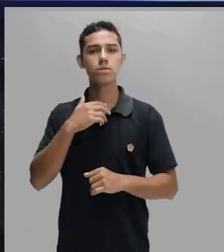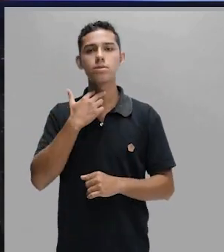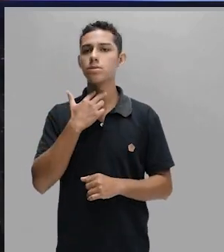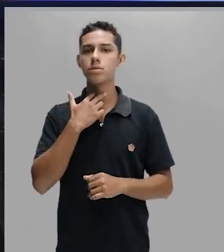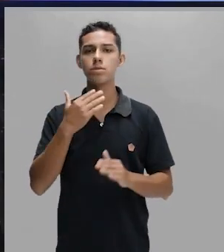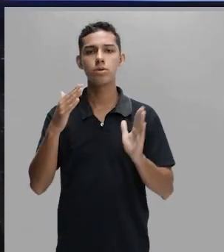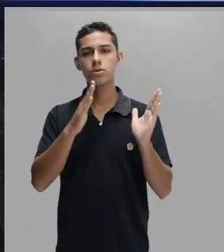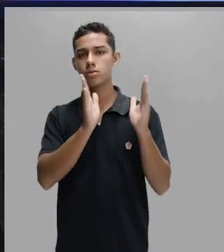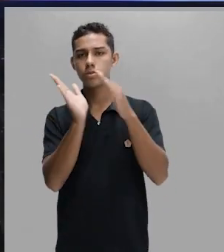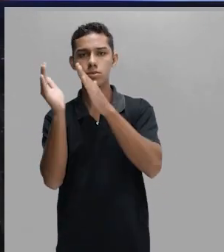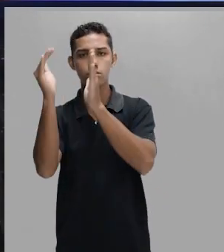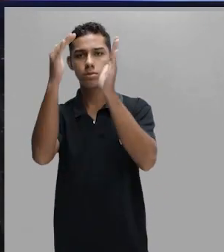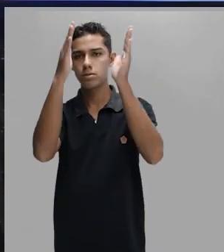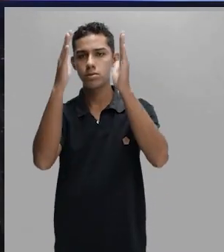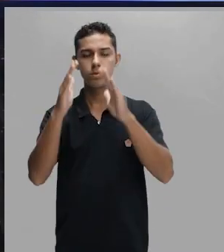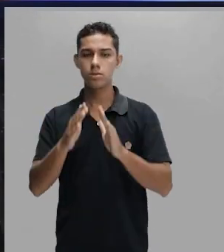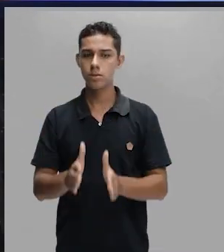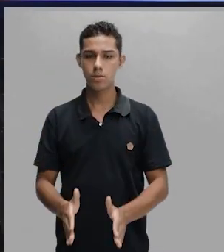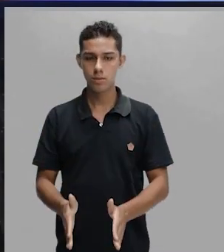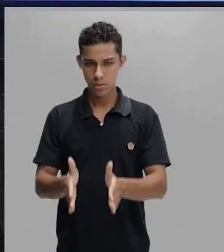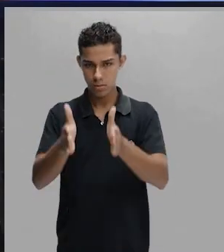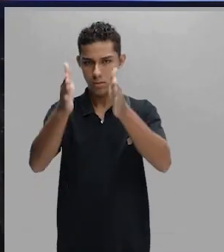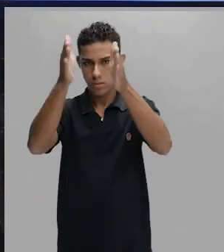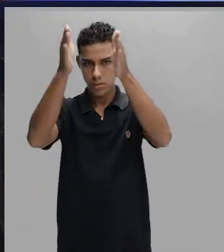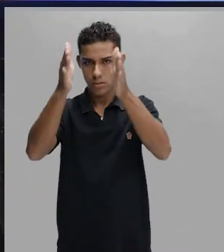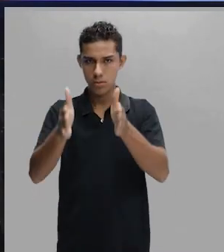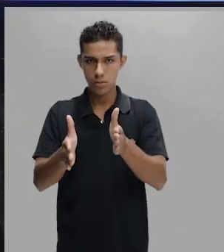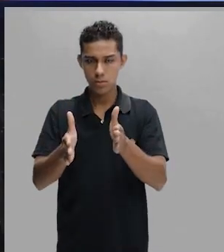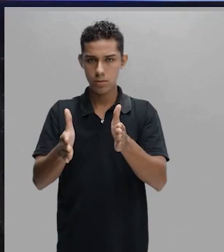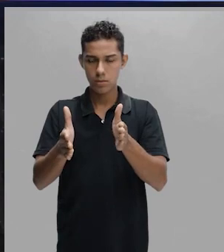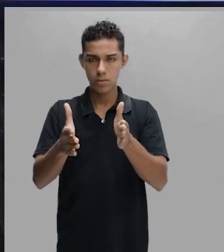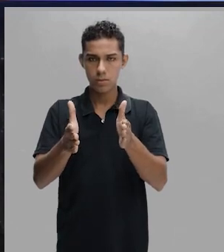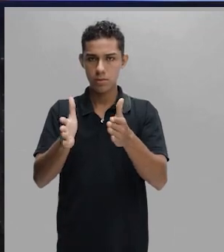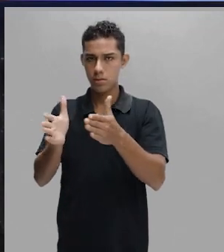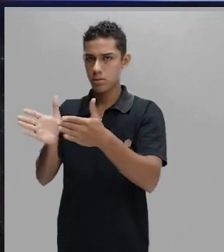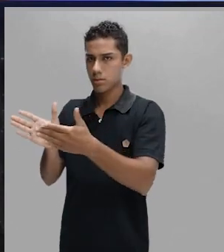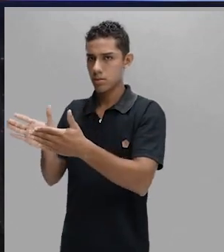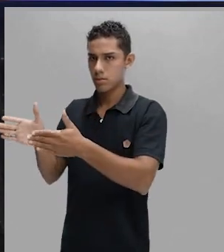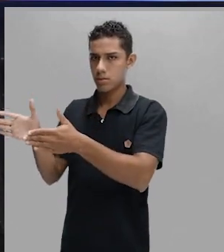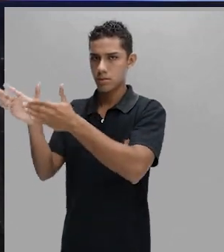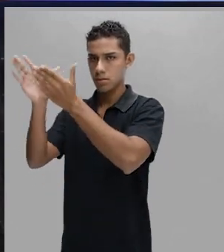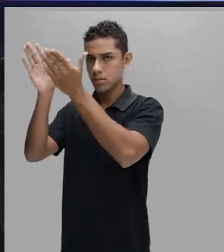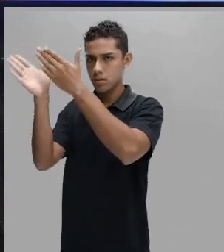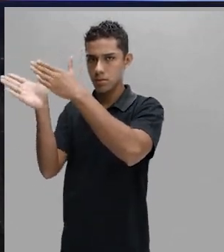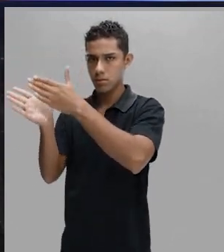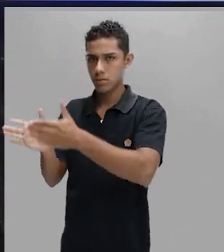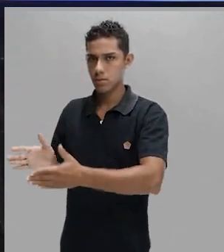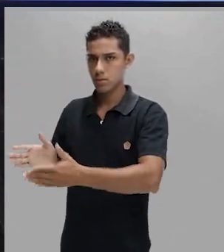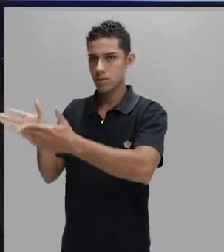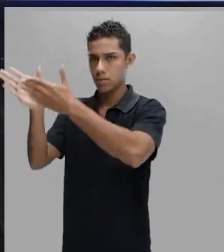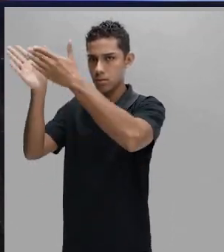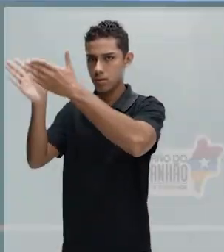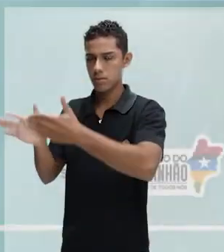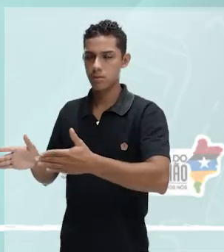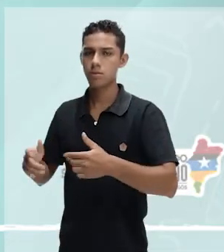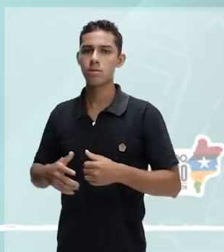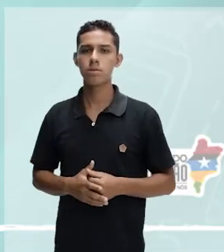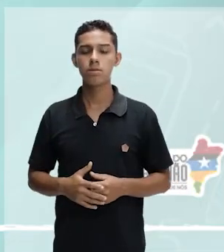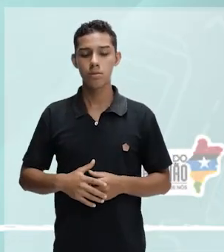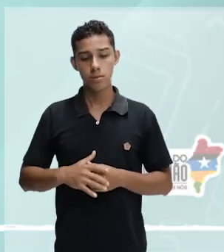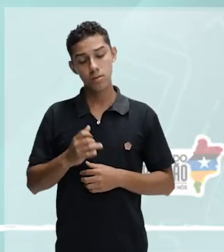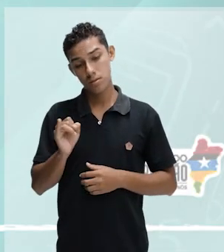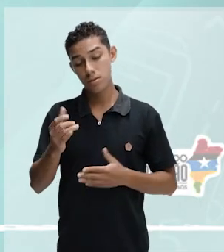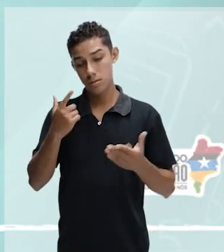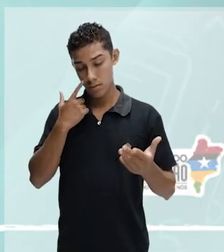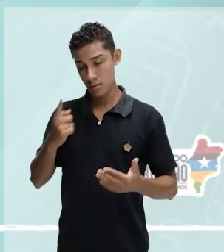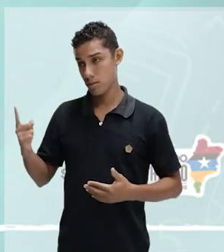desvios laterais, tá certo? Ela é para ser ali retinha. Então, se eu tenho deslizes dessas vértebras,